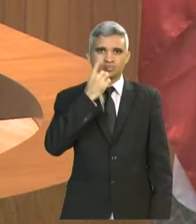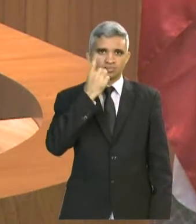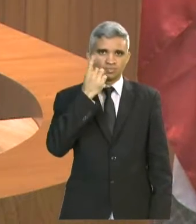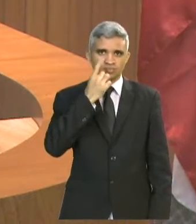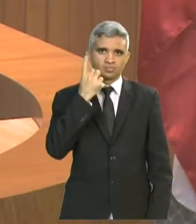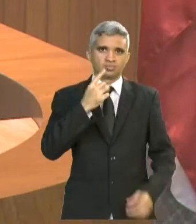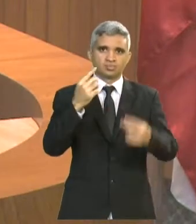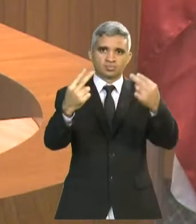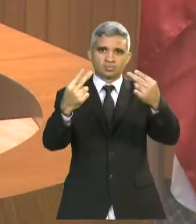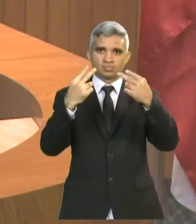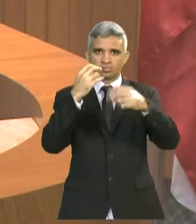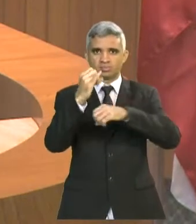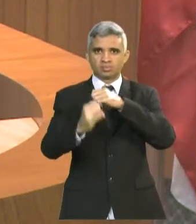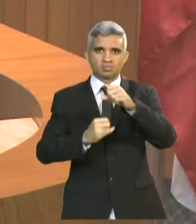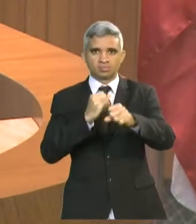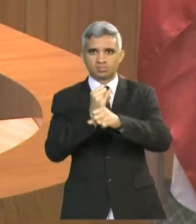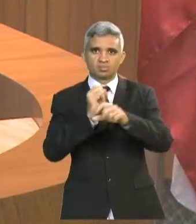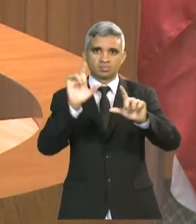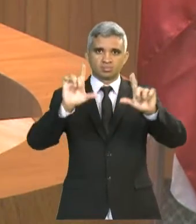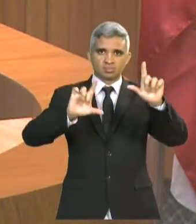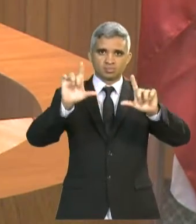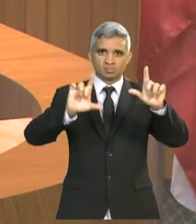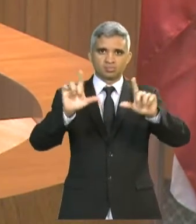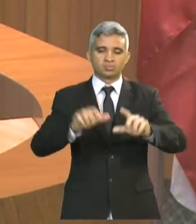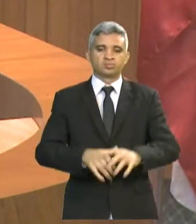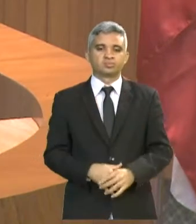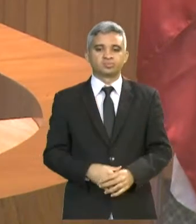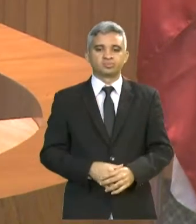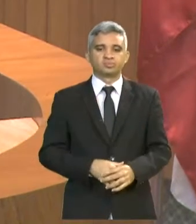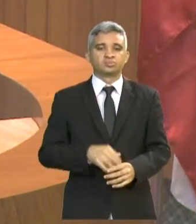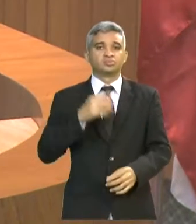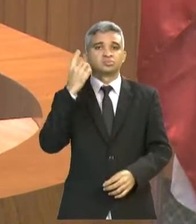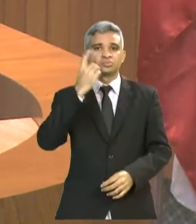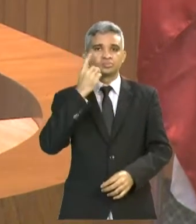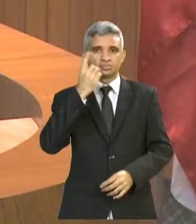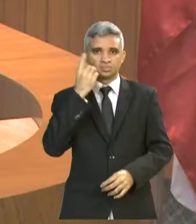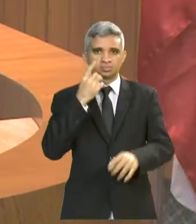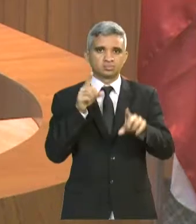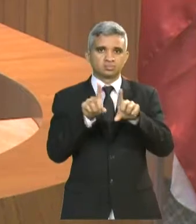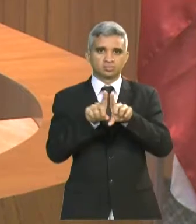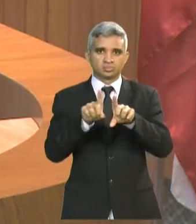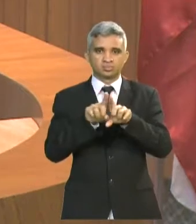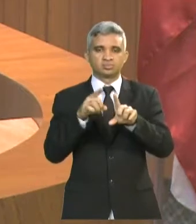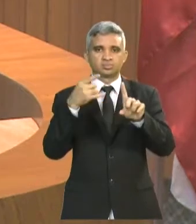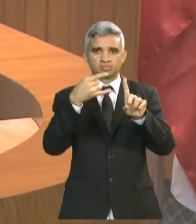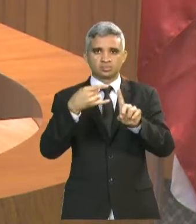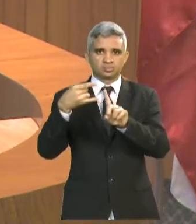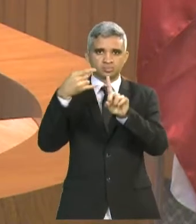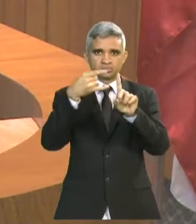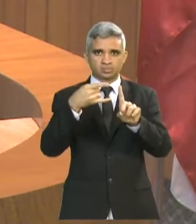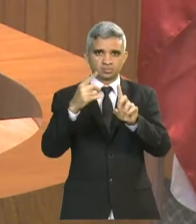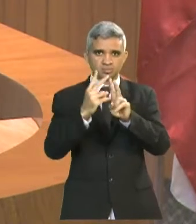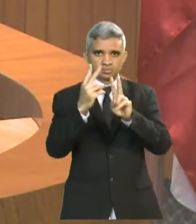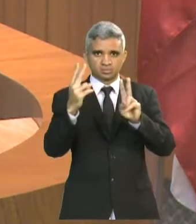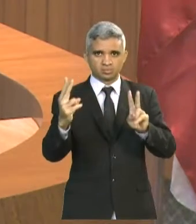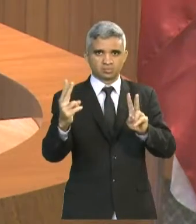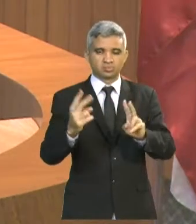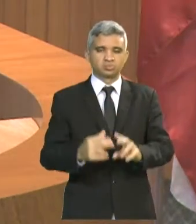que nos acompanham remotamente. Senhor presidente, eu só gostaria de ressaltar a